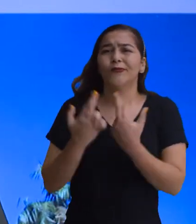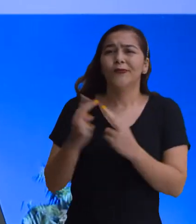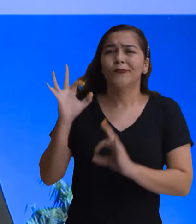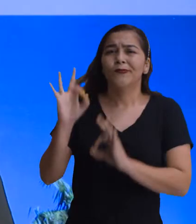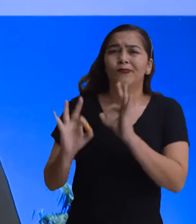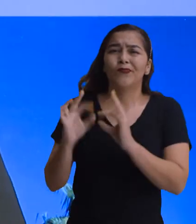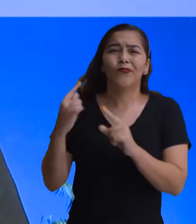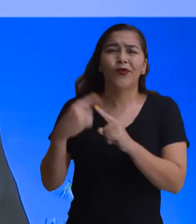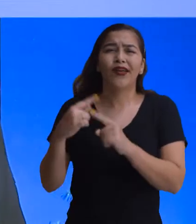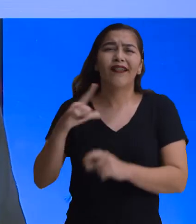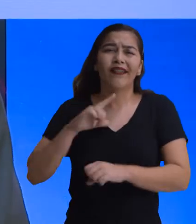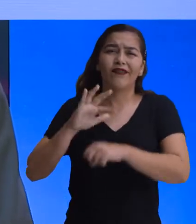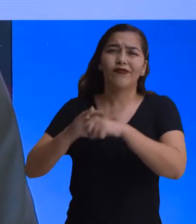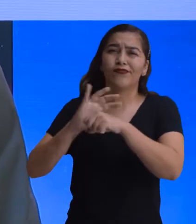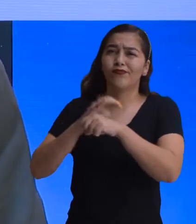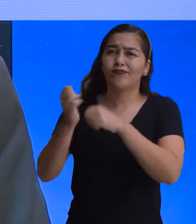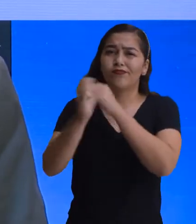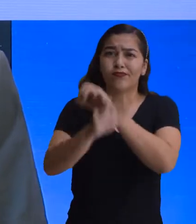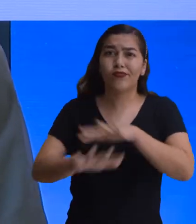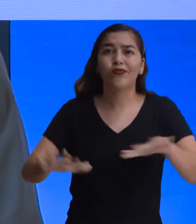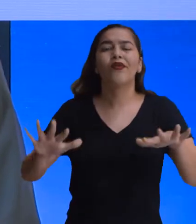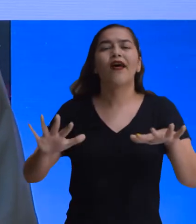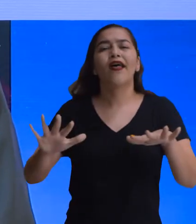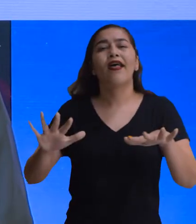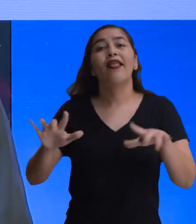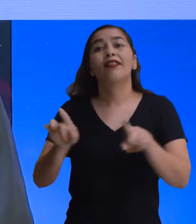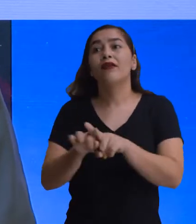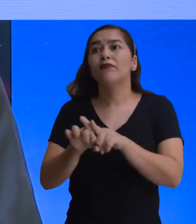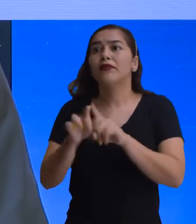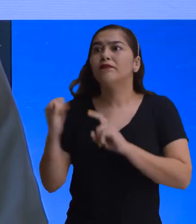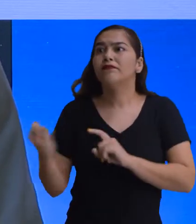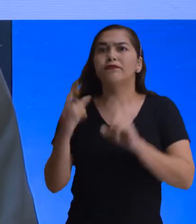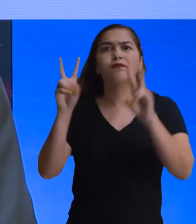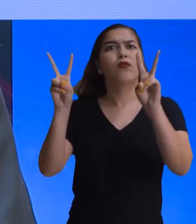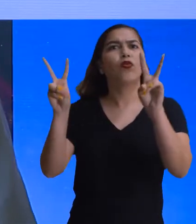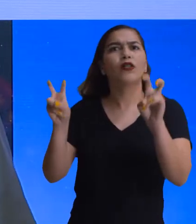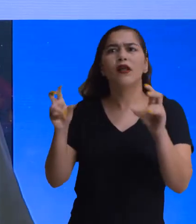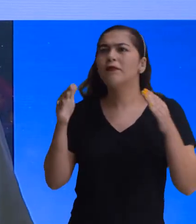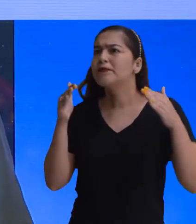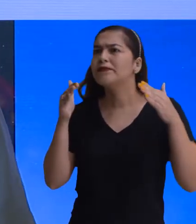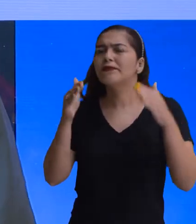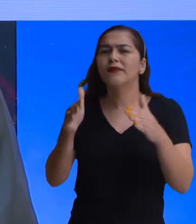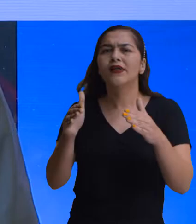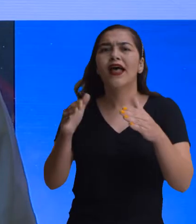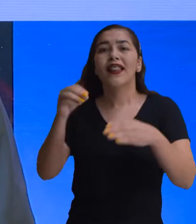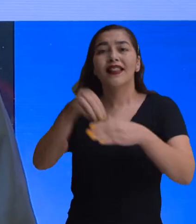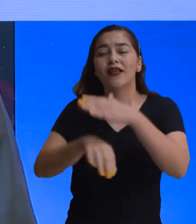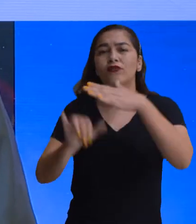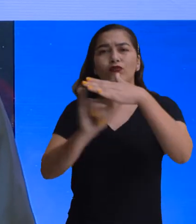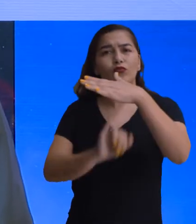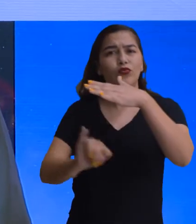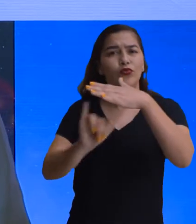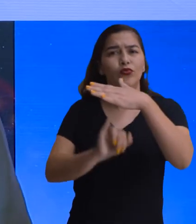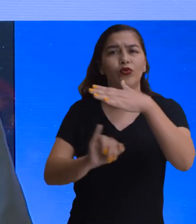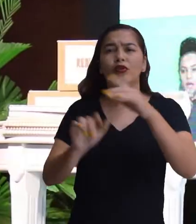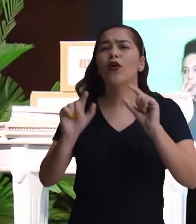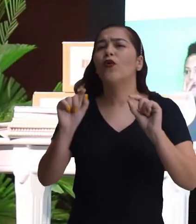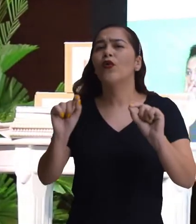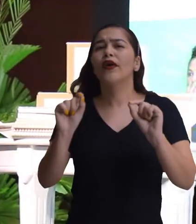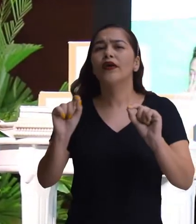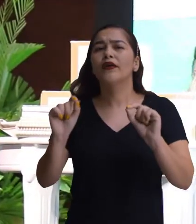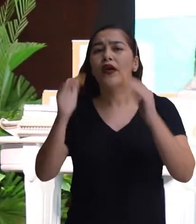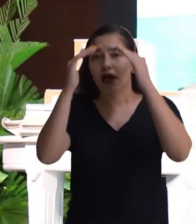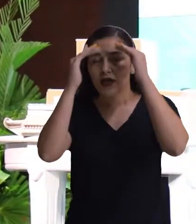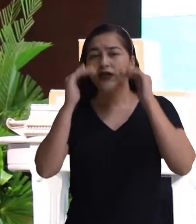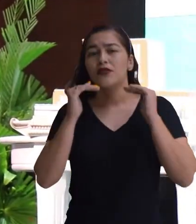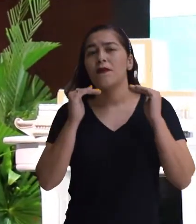dos gestores por conta da pandemia. Pôde abordar também um tema que é central nas nossas instituições, né,